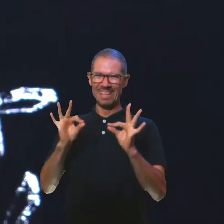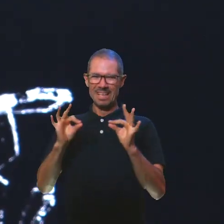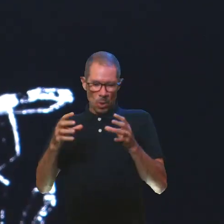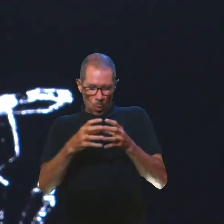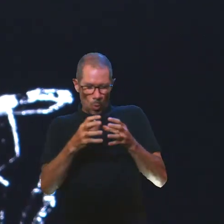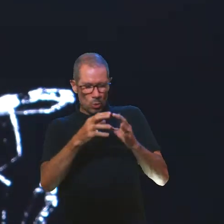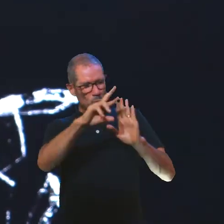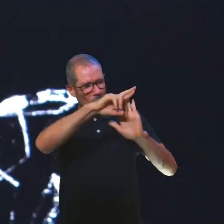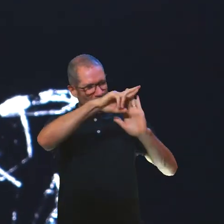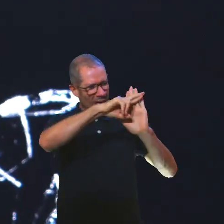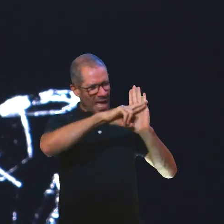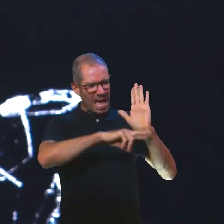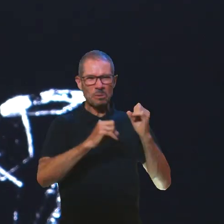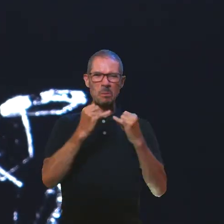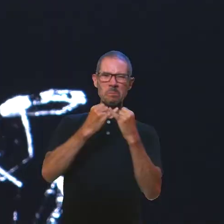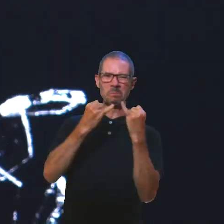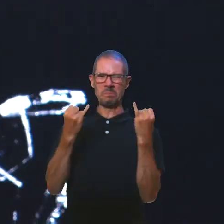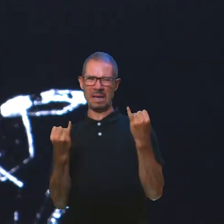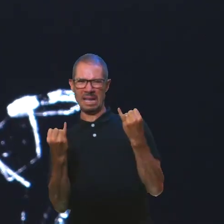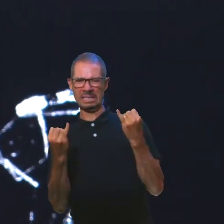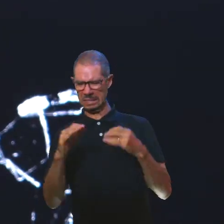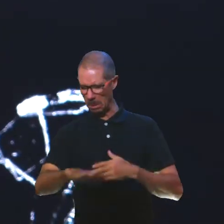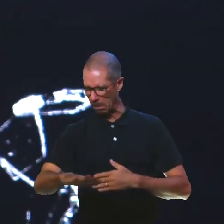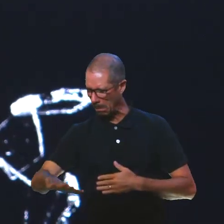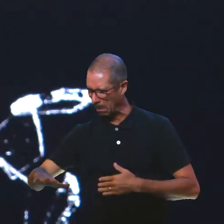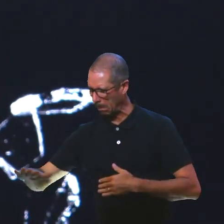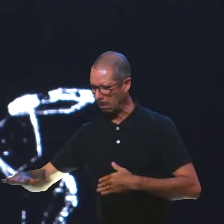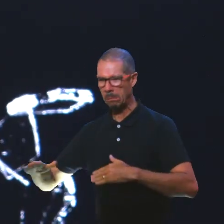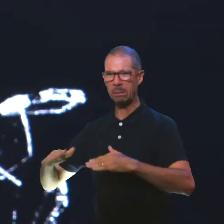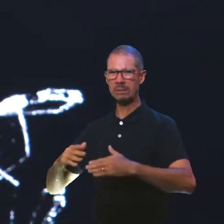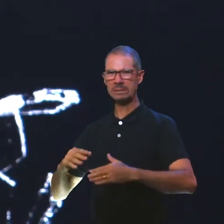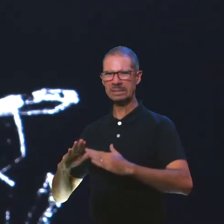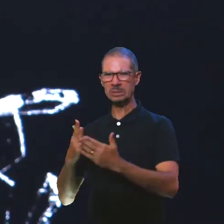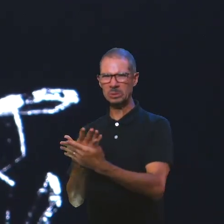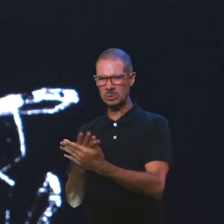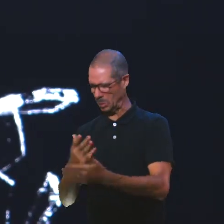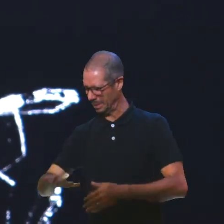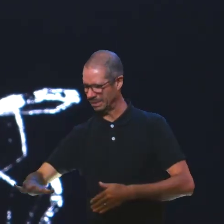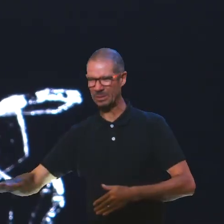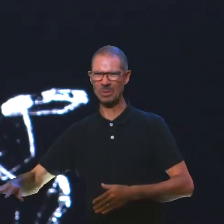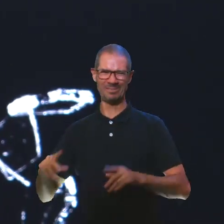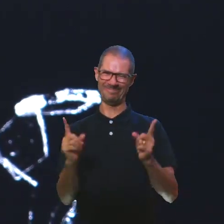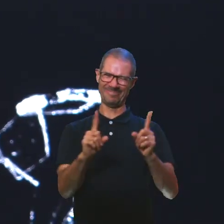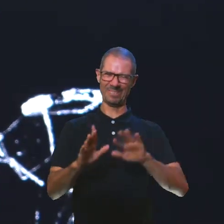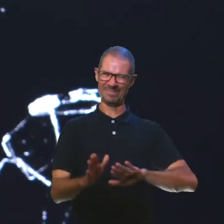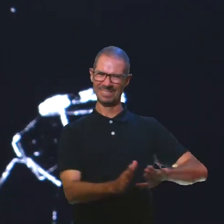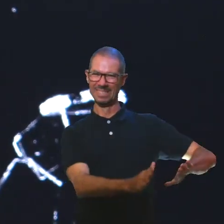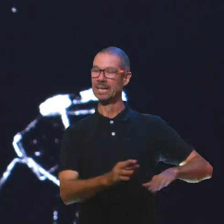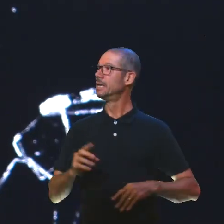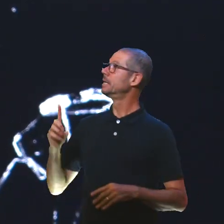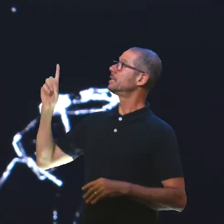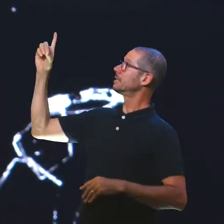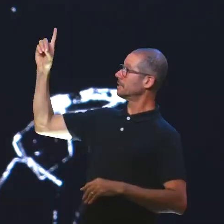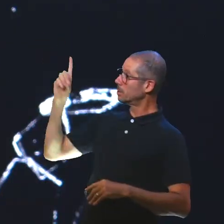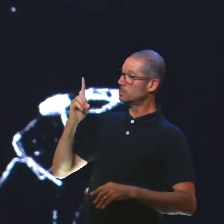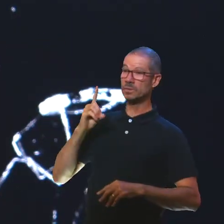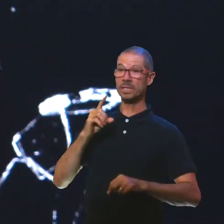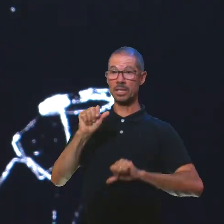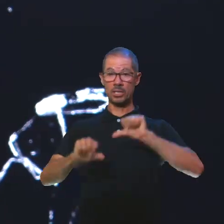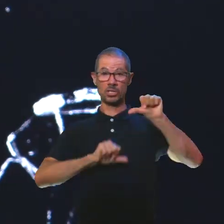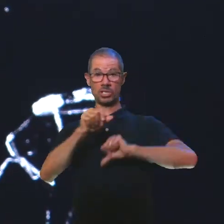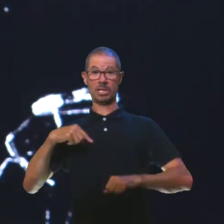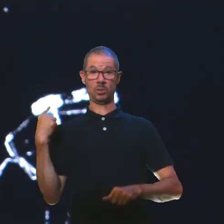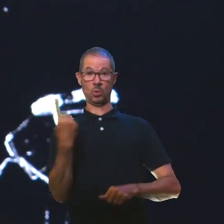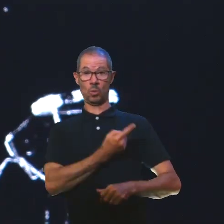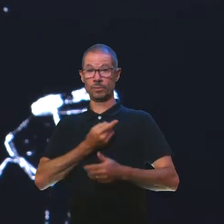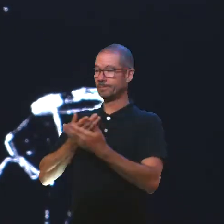de regras está mais parecendo um reformatório infantil. E sabe, Deus quer gerar em nós um relacionamento diferente. O